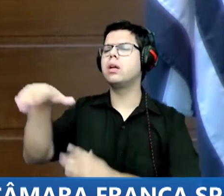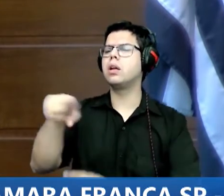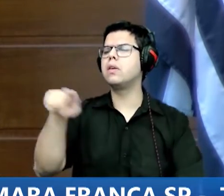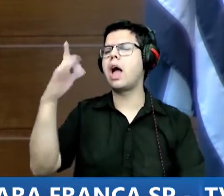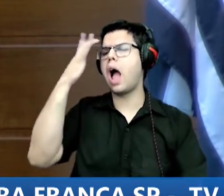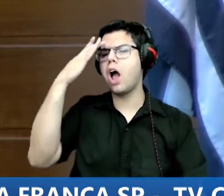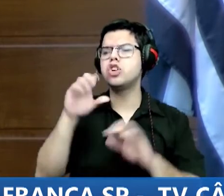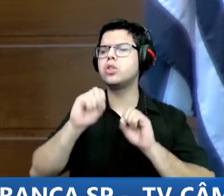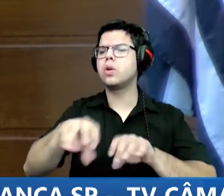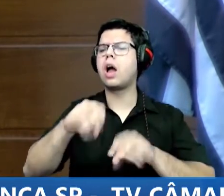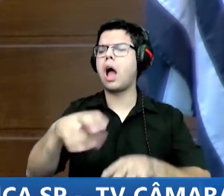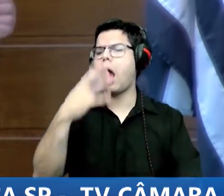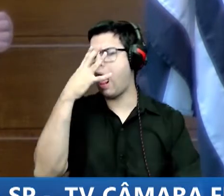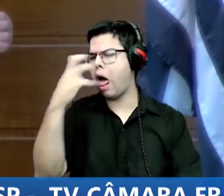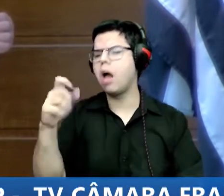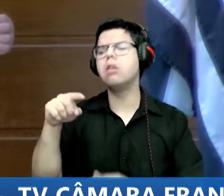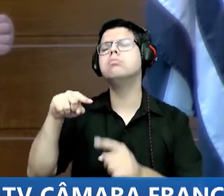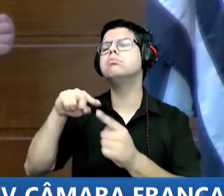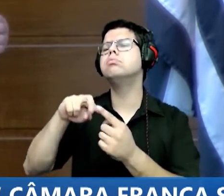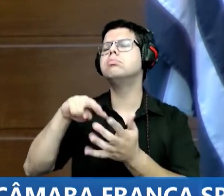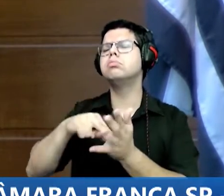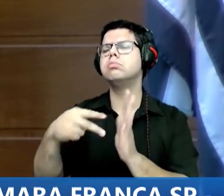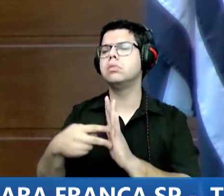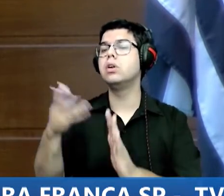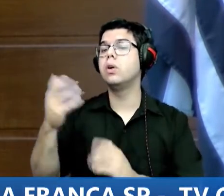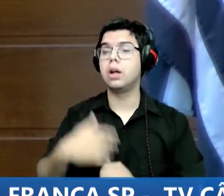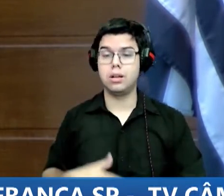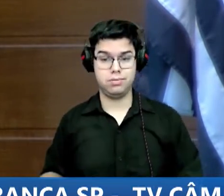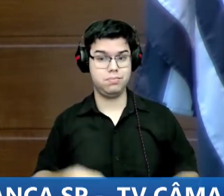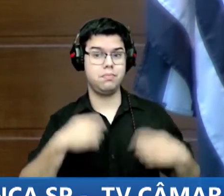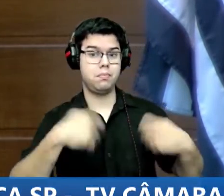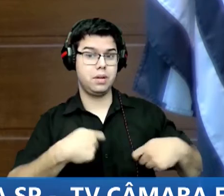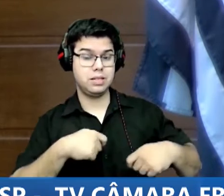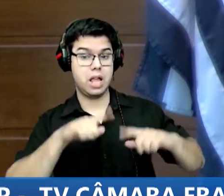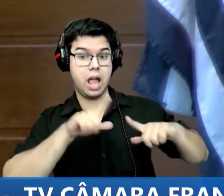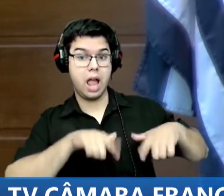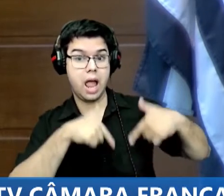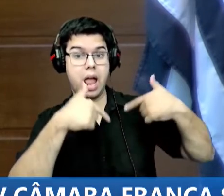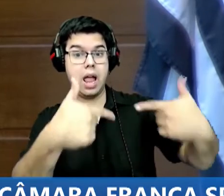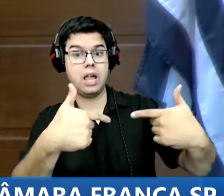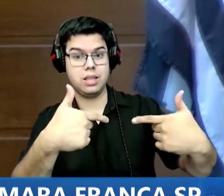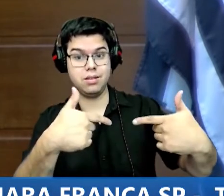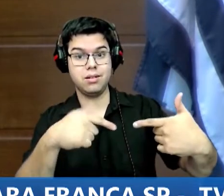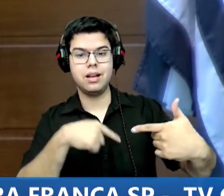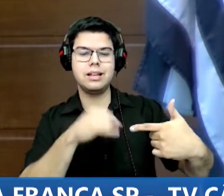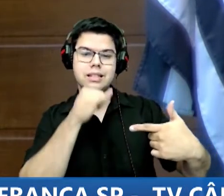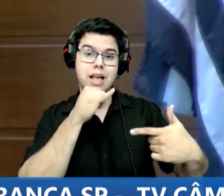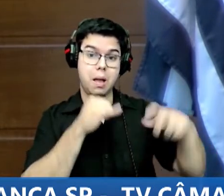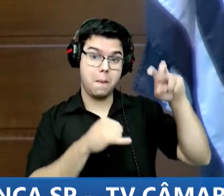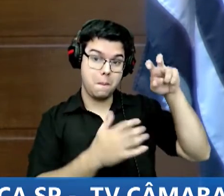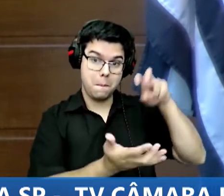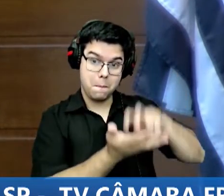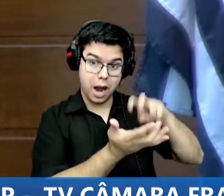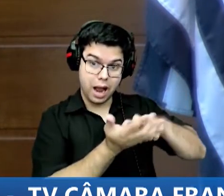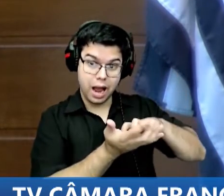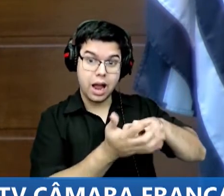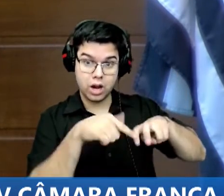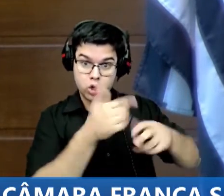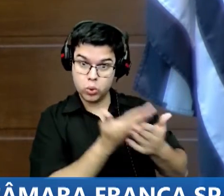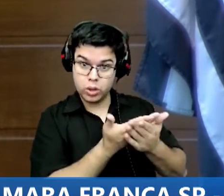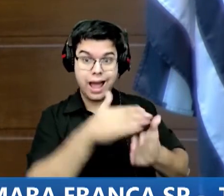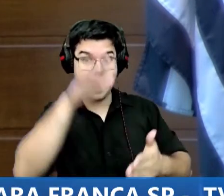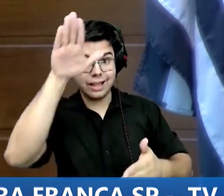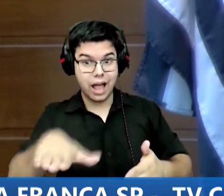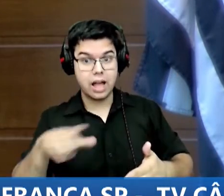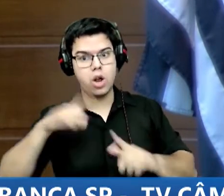tivesse alternativas de ensino integral no contraturno escolar, iniciativas de teatro, de esporte, de cultura, porque elas são brindes. Desenvolvemos a partir